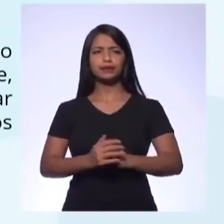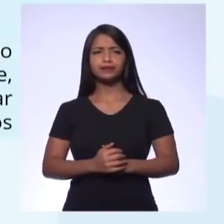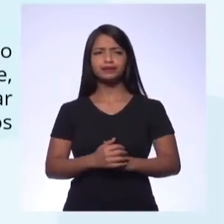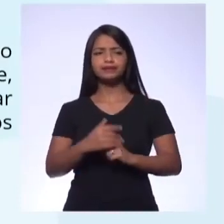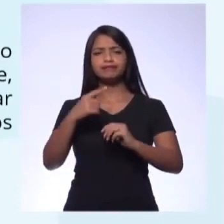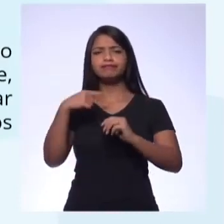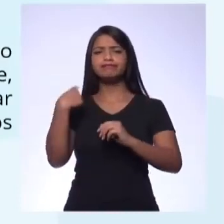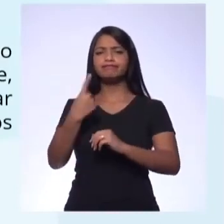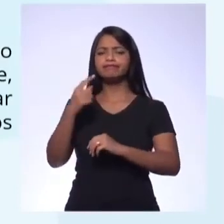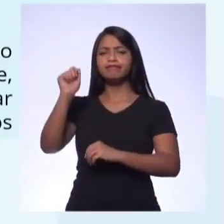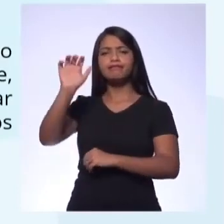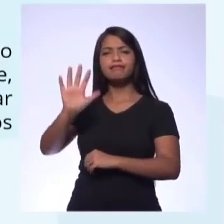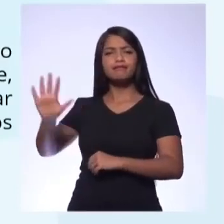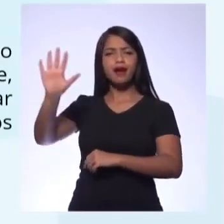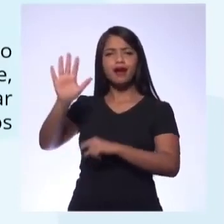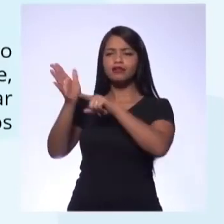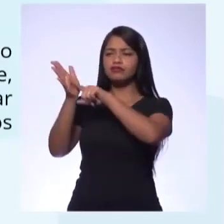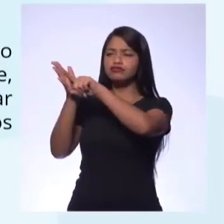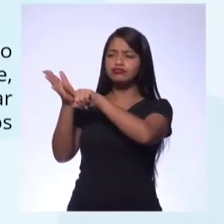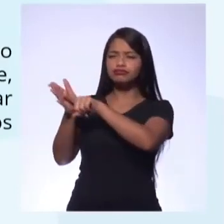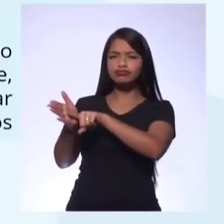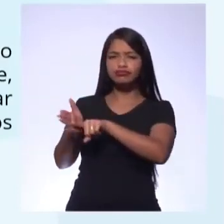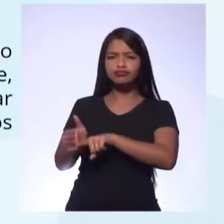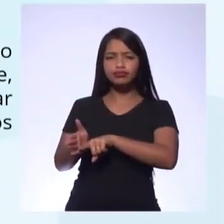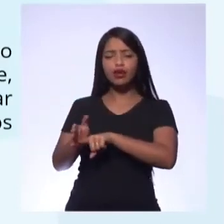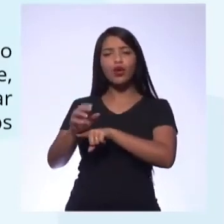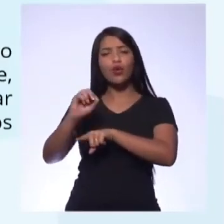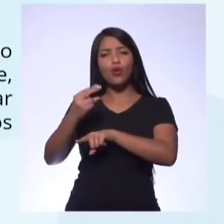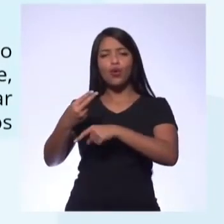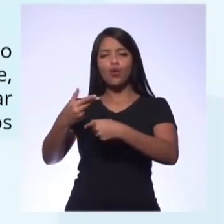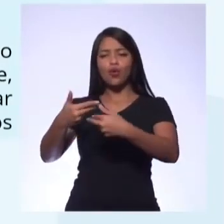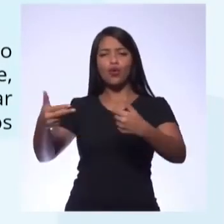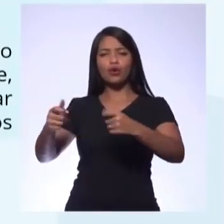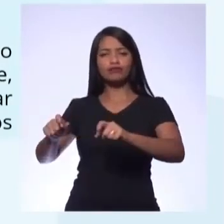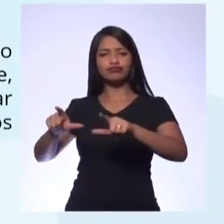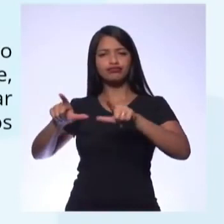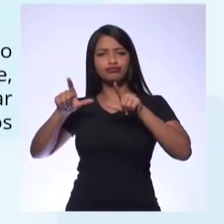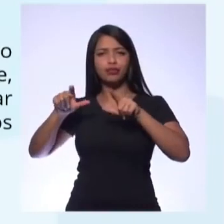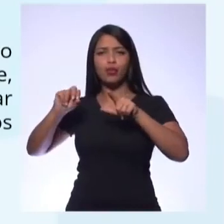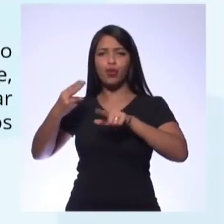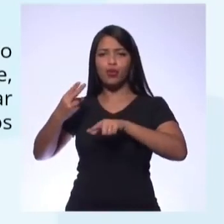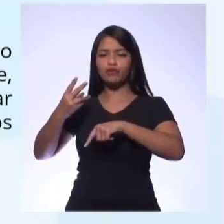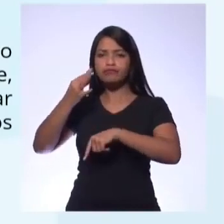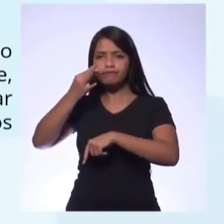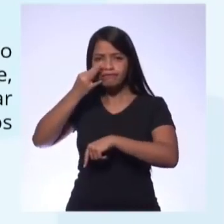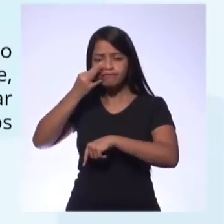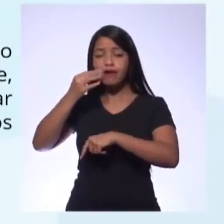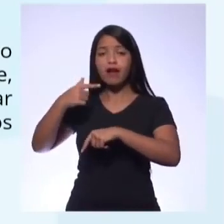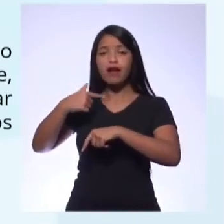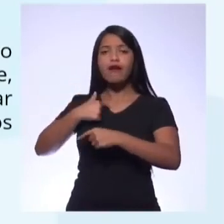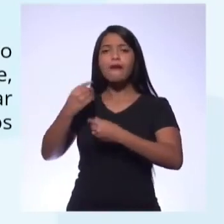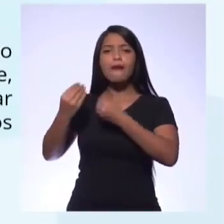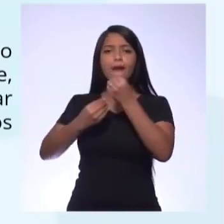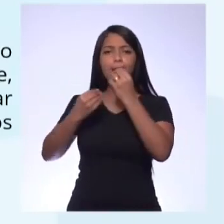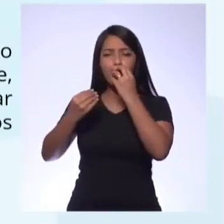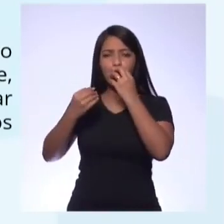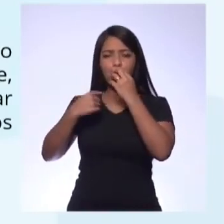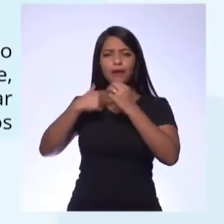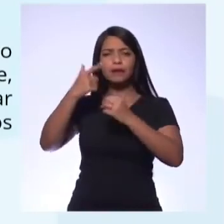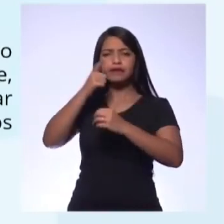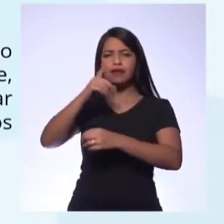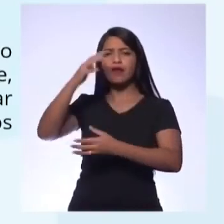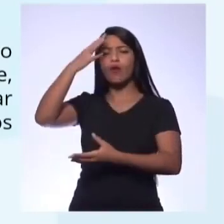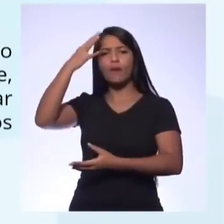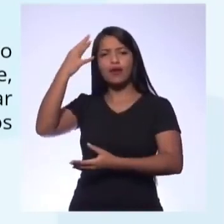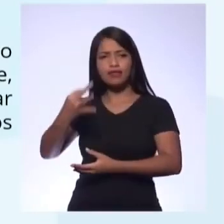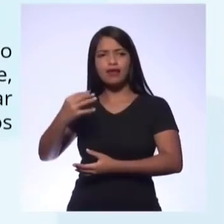de ilustrações e ou modelos físicos ou digitais, que os organismos são um complexo arranjo de sistemas com